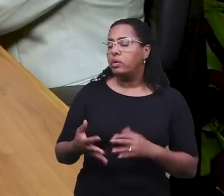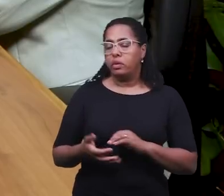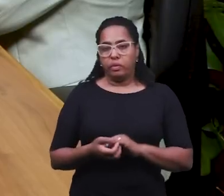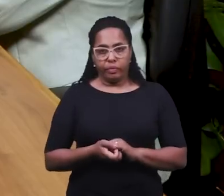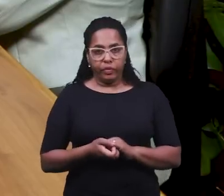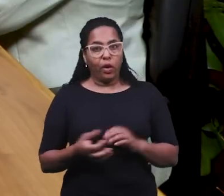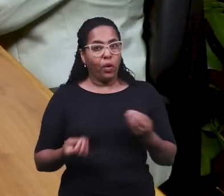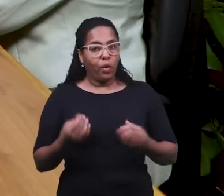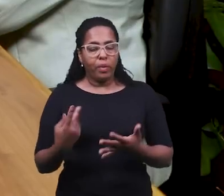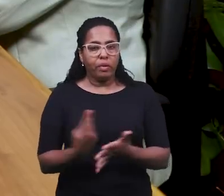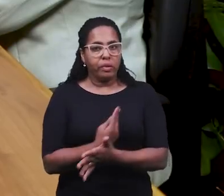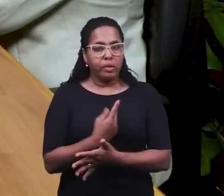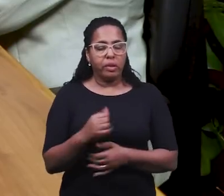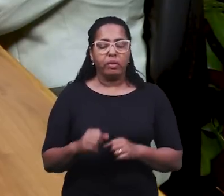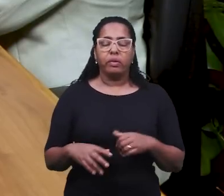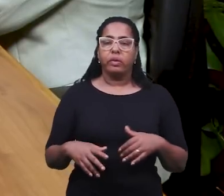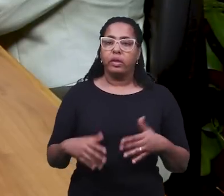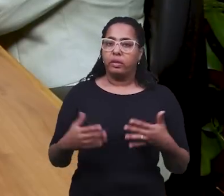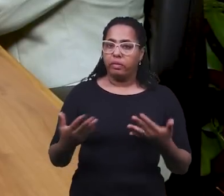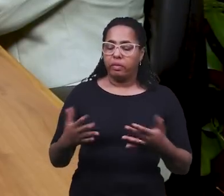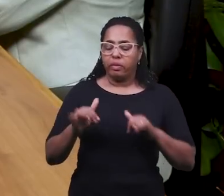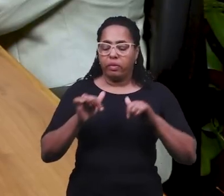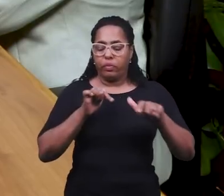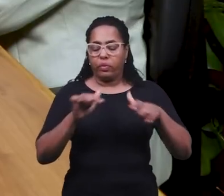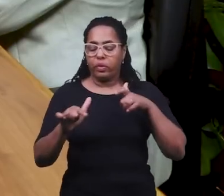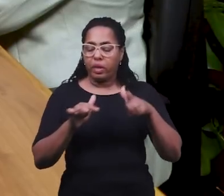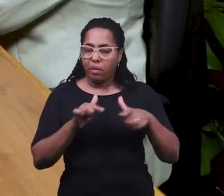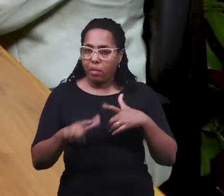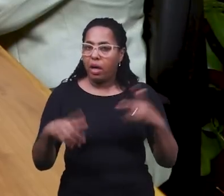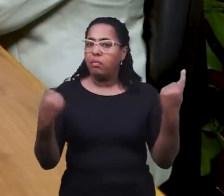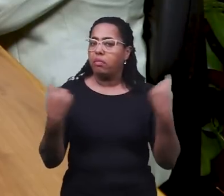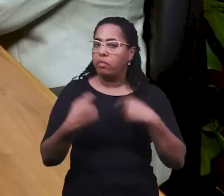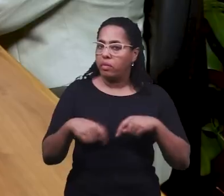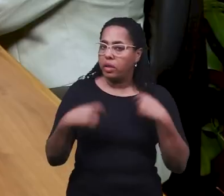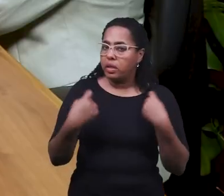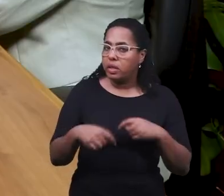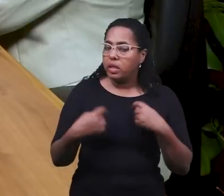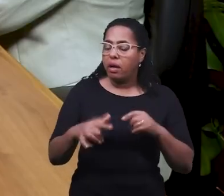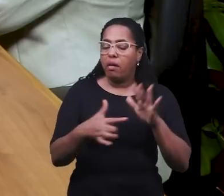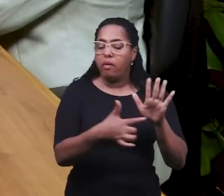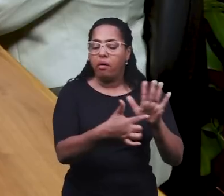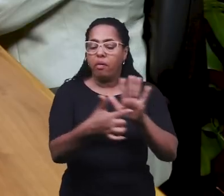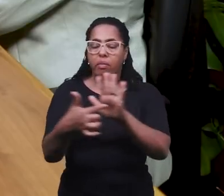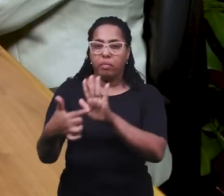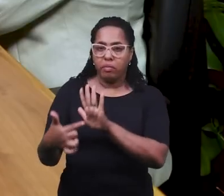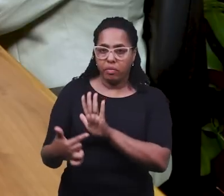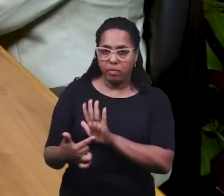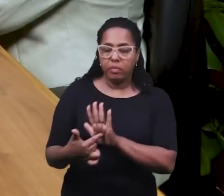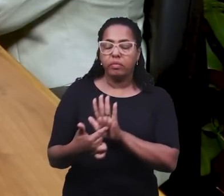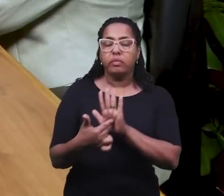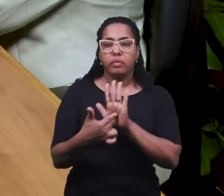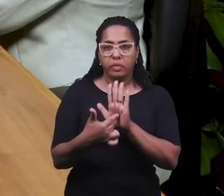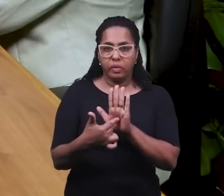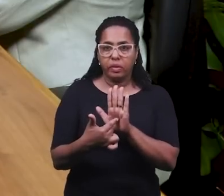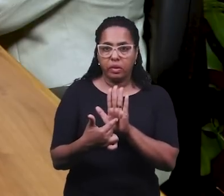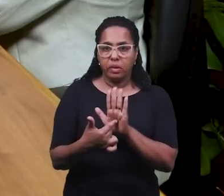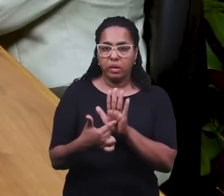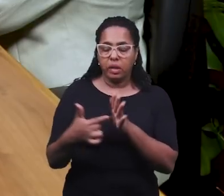aconteceu? Então, a necessidade de que um trabalho fosse feito com a igreja para mostrar isso,